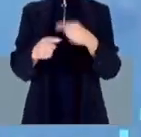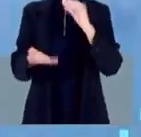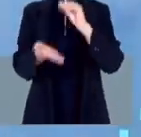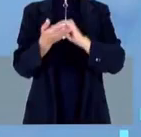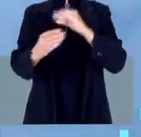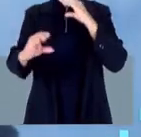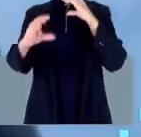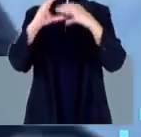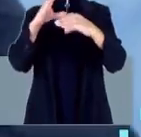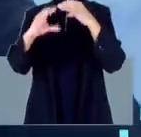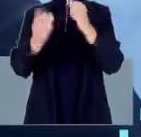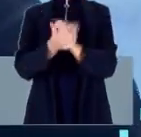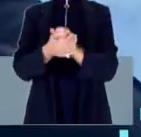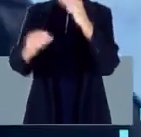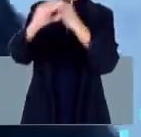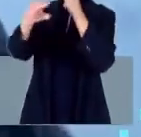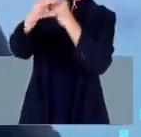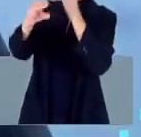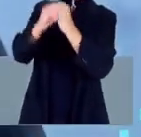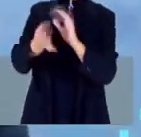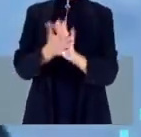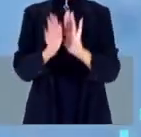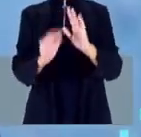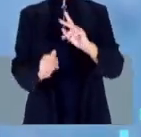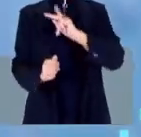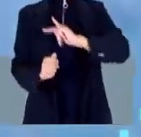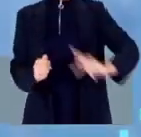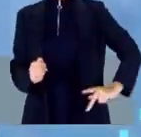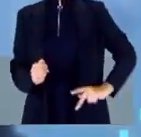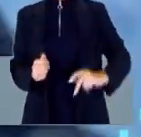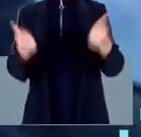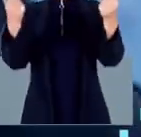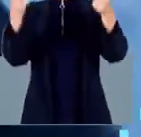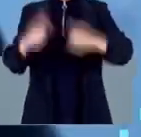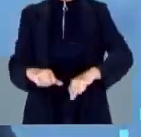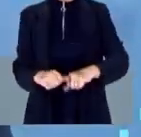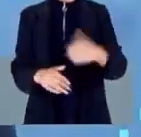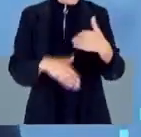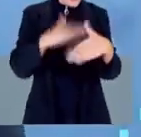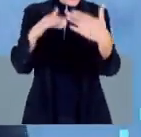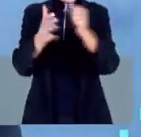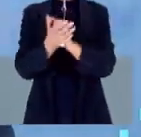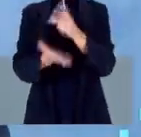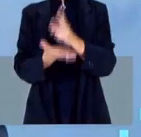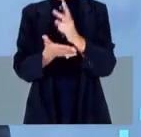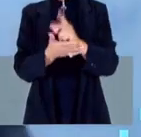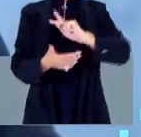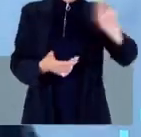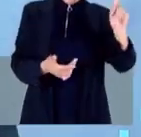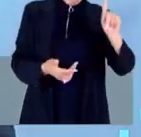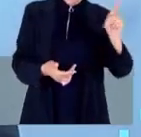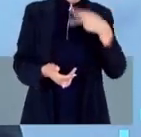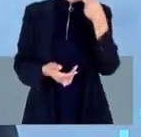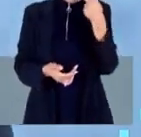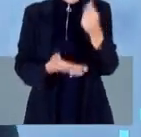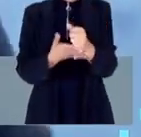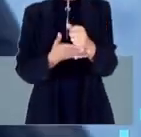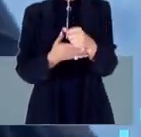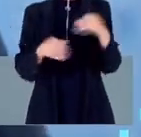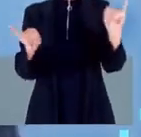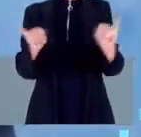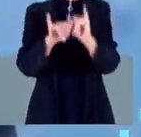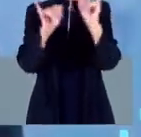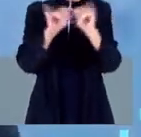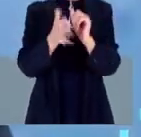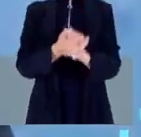comunicação Eu lamento dizia mas o presidente a esse processo né é toda vez que o presidente Fala alguma coisa falam besteira